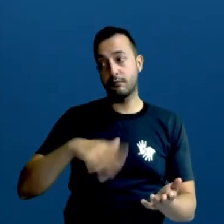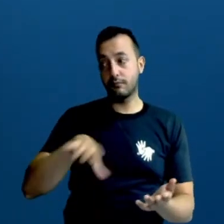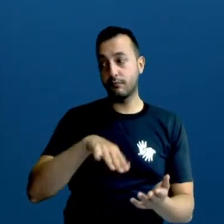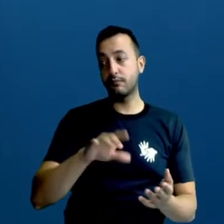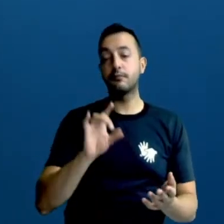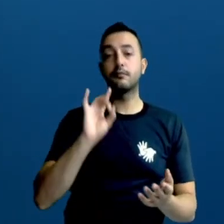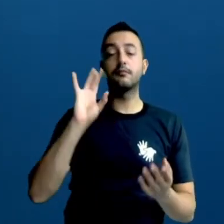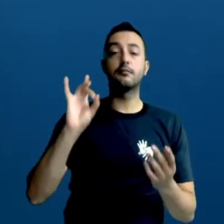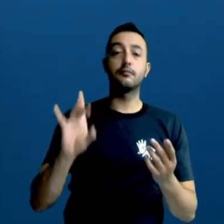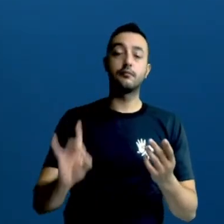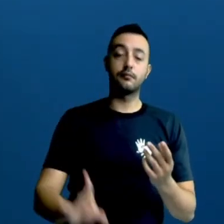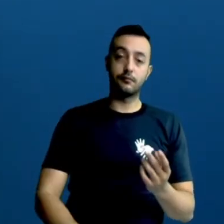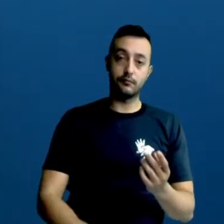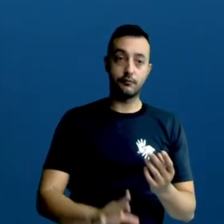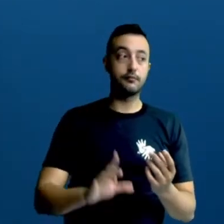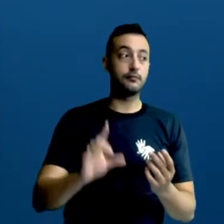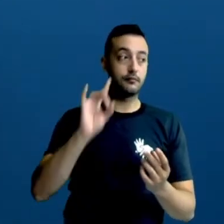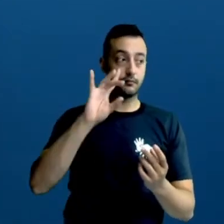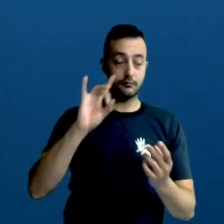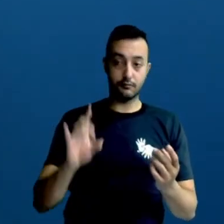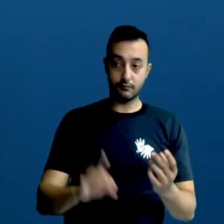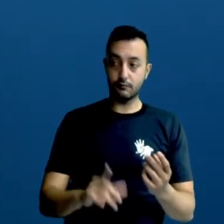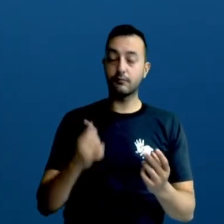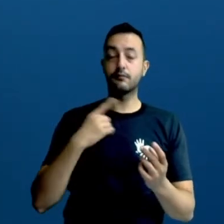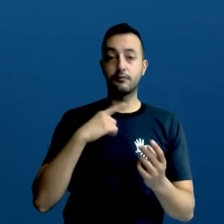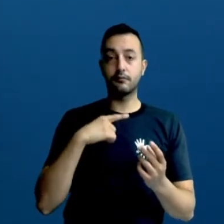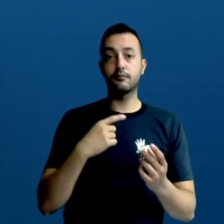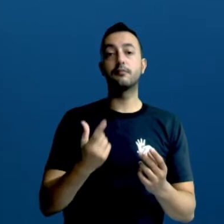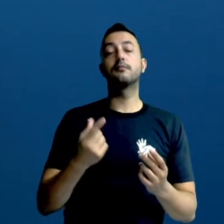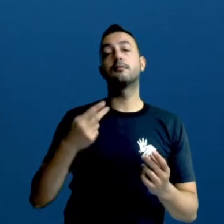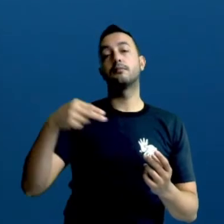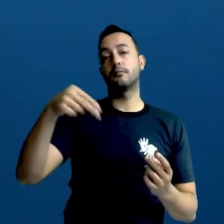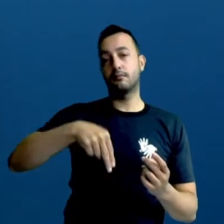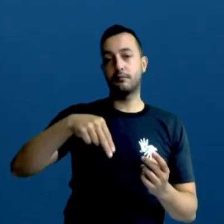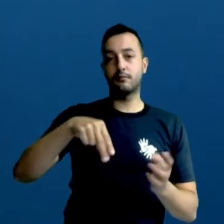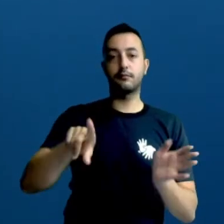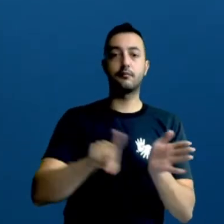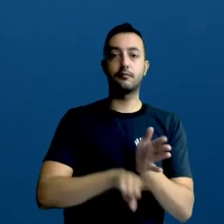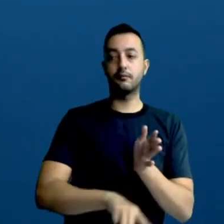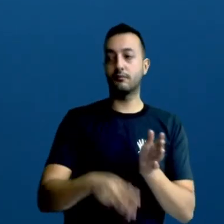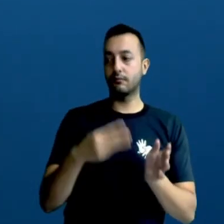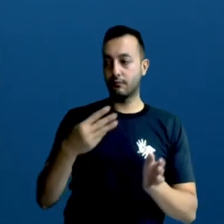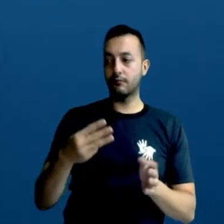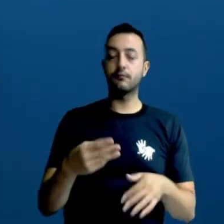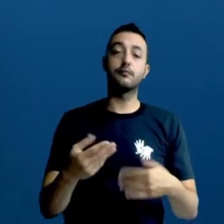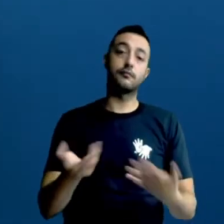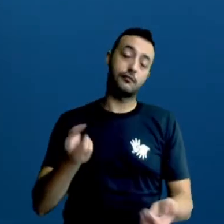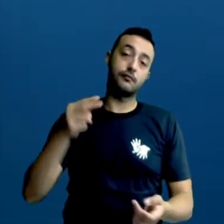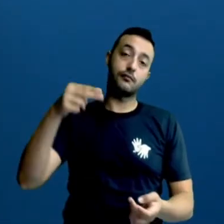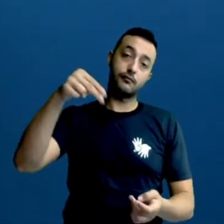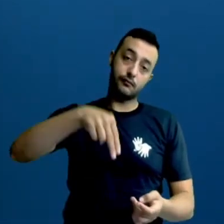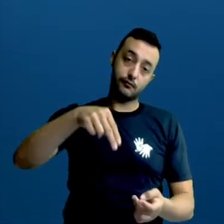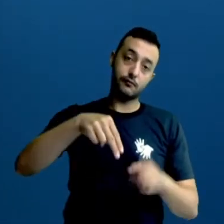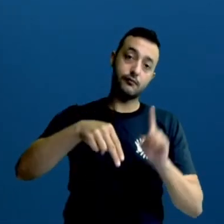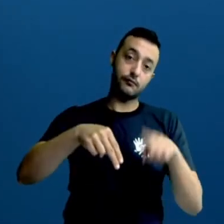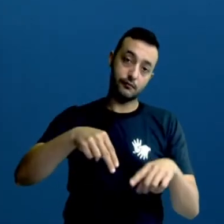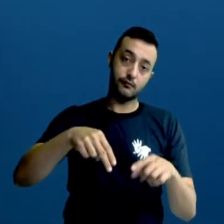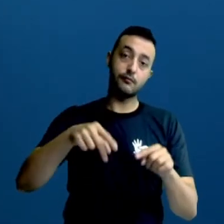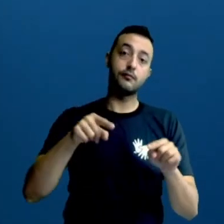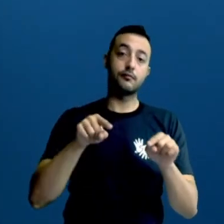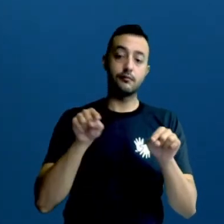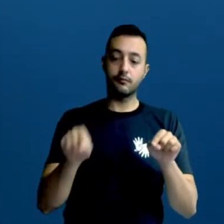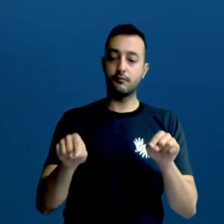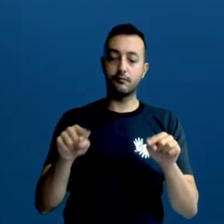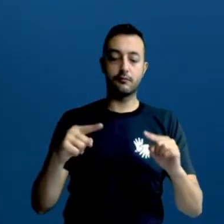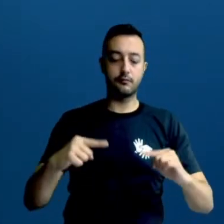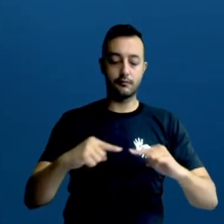cada polígono, né, no polígono de cada vértice sai n menos 3, onde n é a quantidade de vértices que o